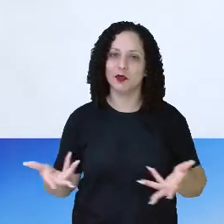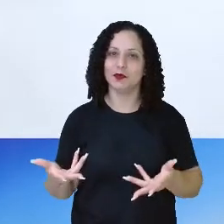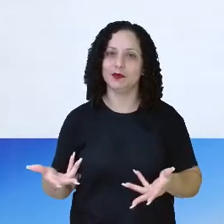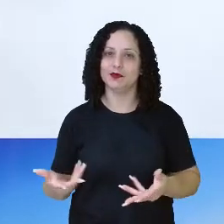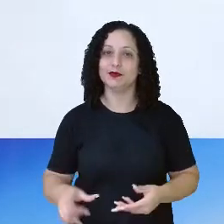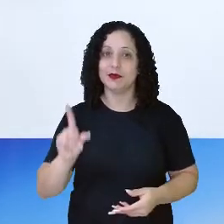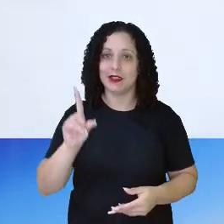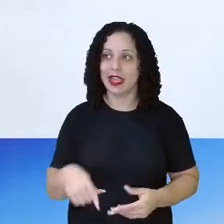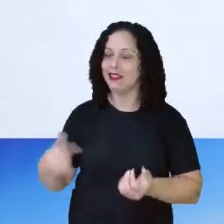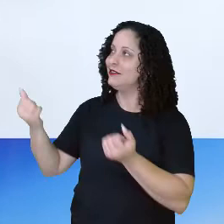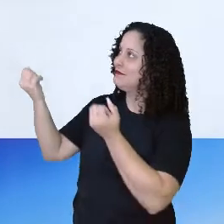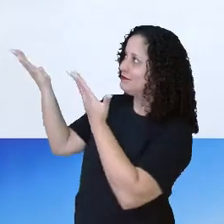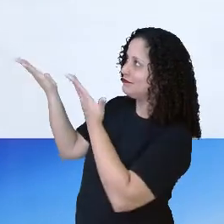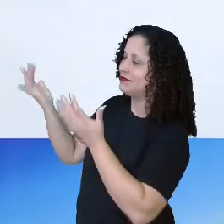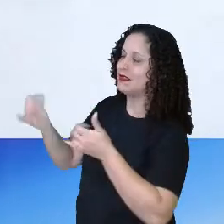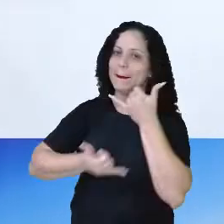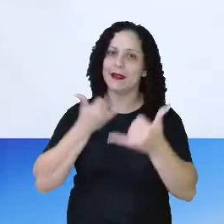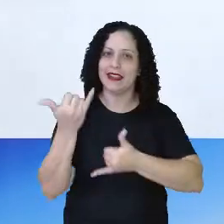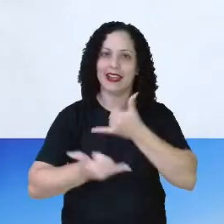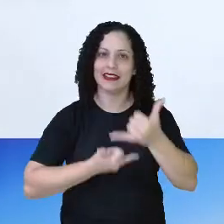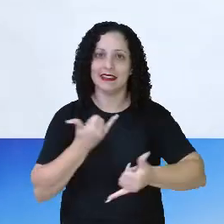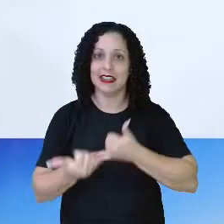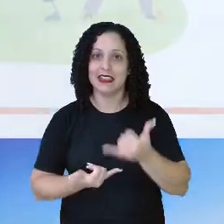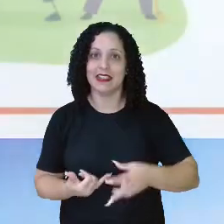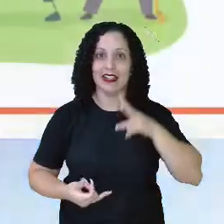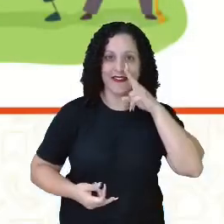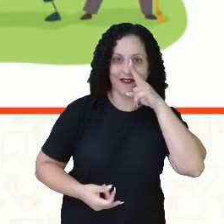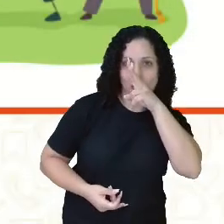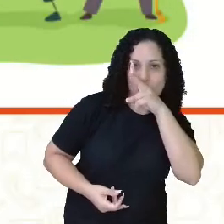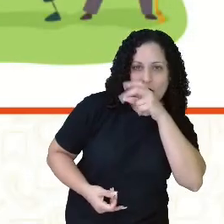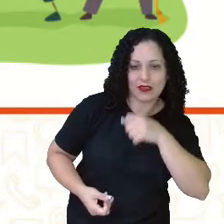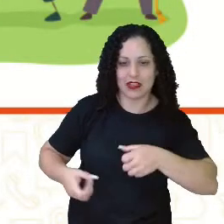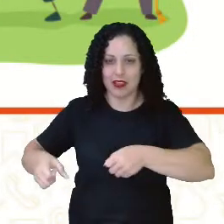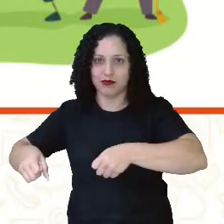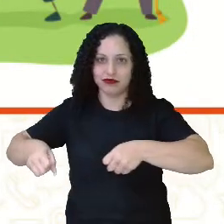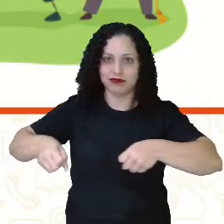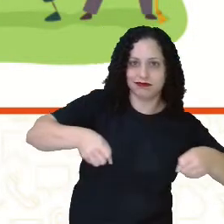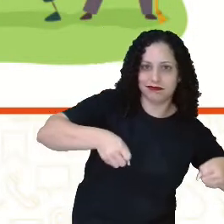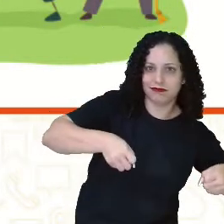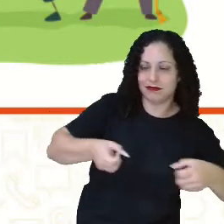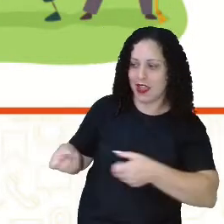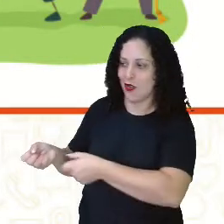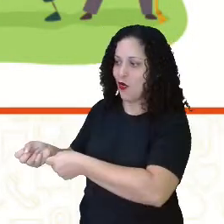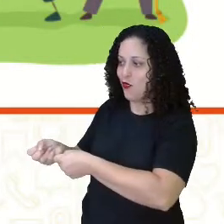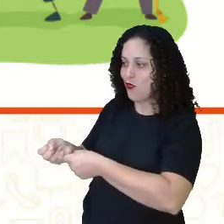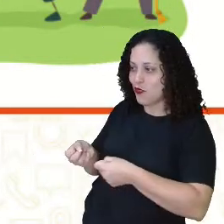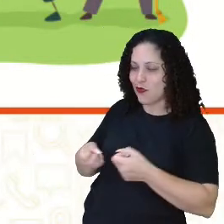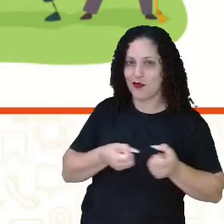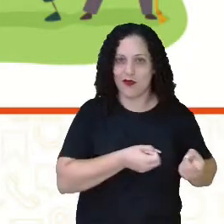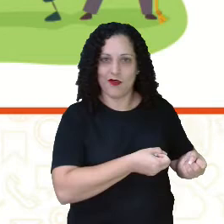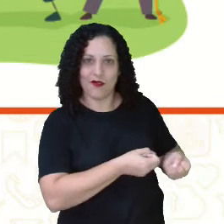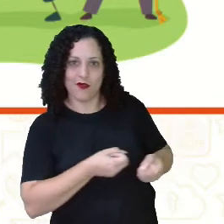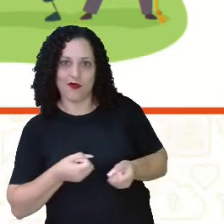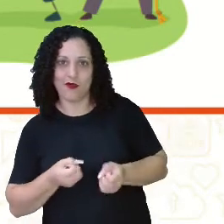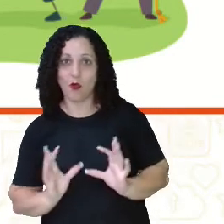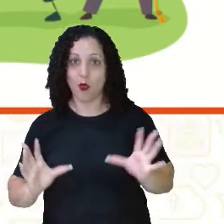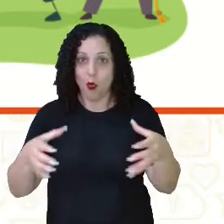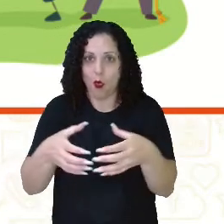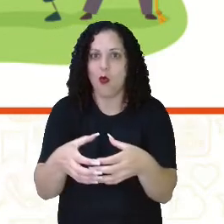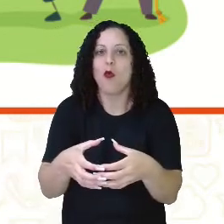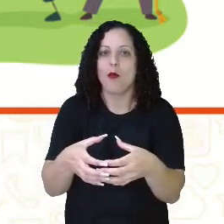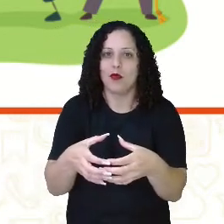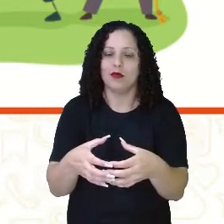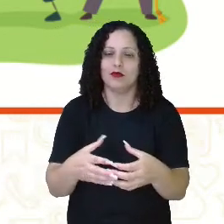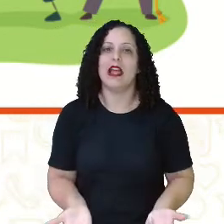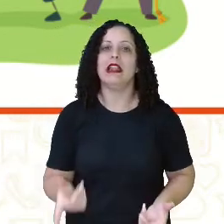atividade, está aí um cabo de guerra, mas não um contra o outro. Não é? Tem o grupo ali, são as equipes, uma